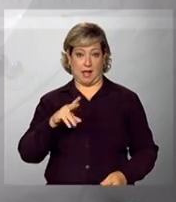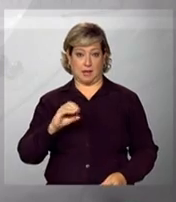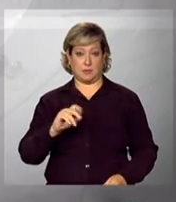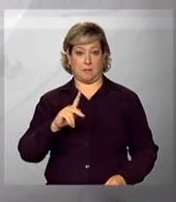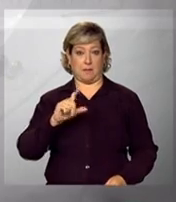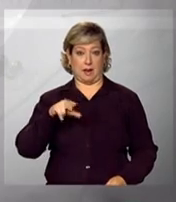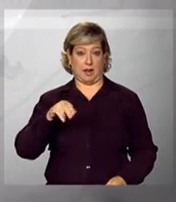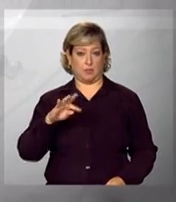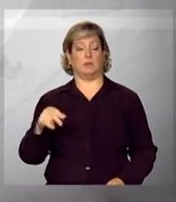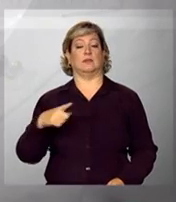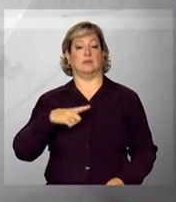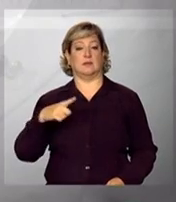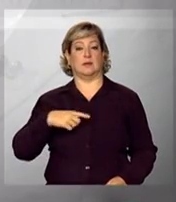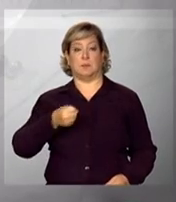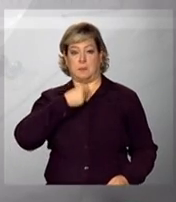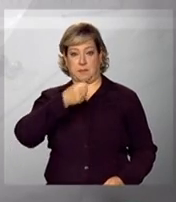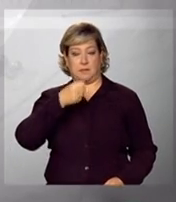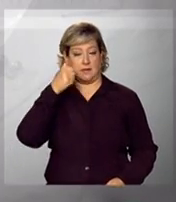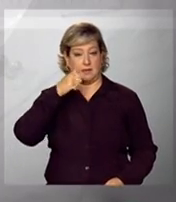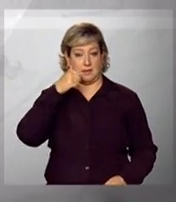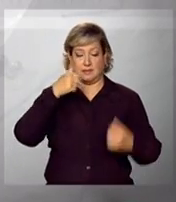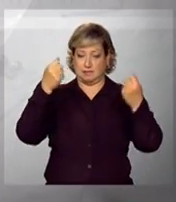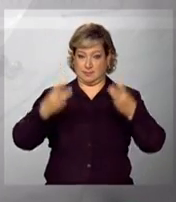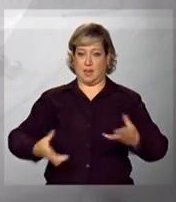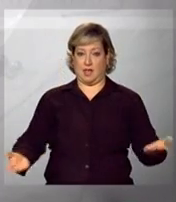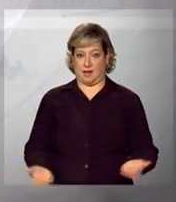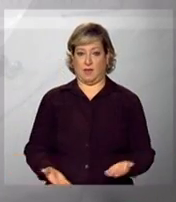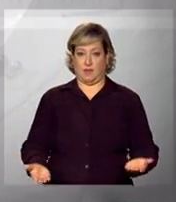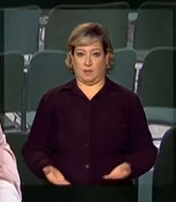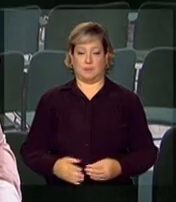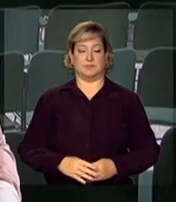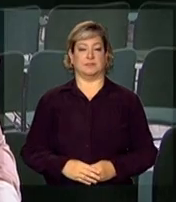está a repórter Daniela Almeida. Bom dia, Daniela.